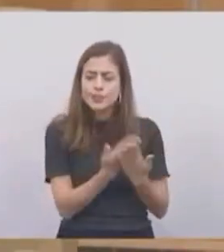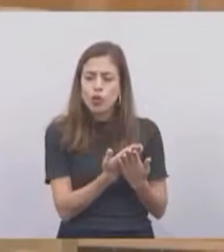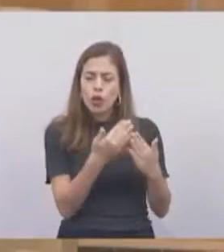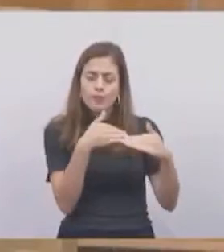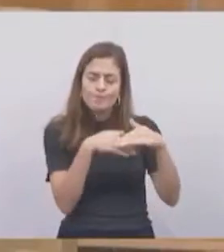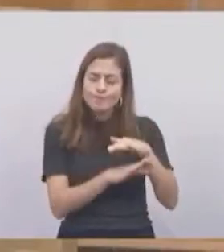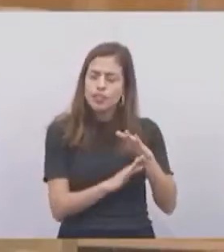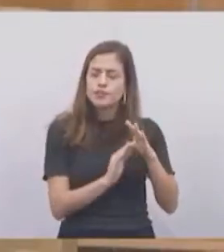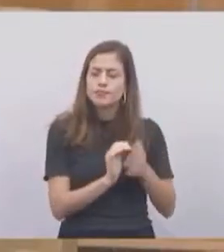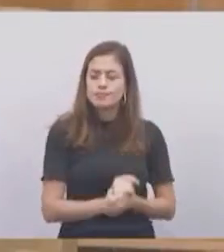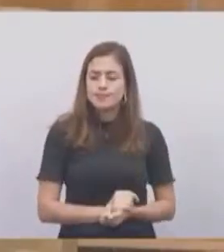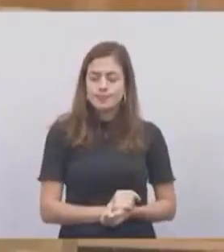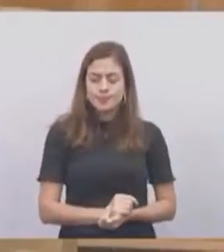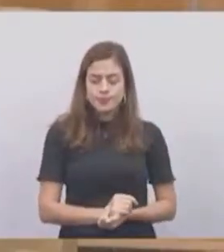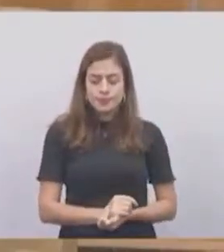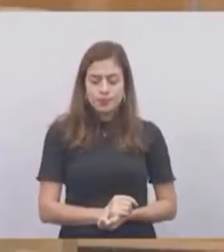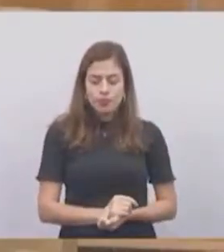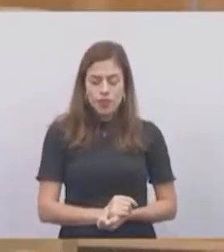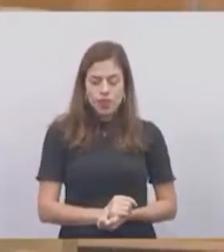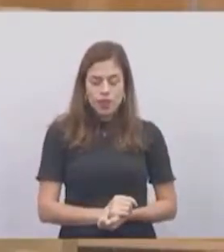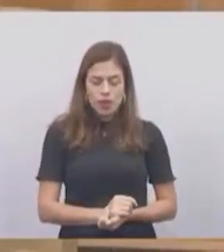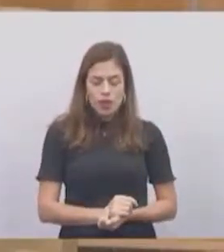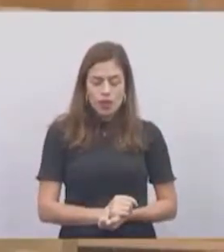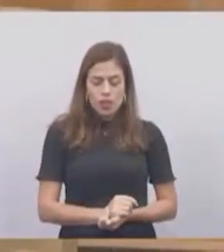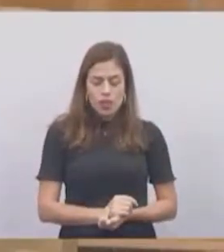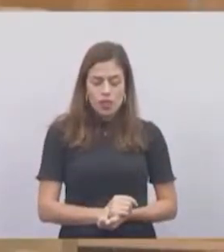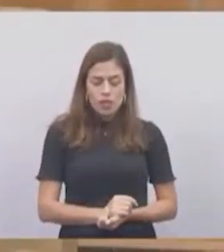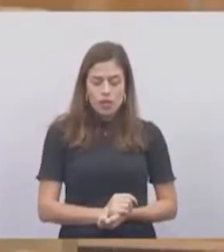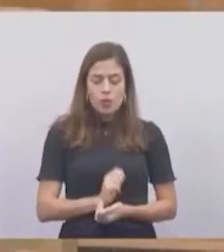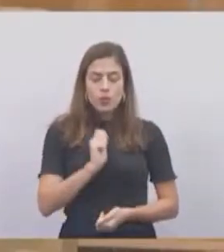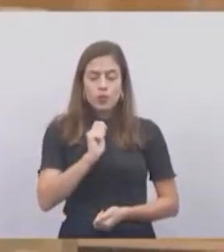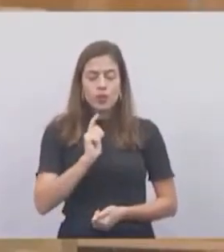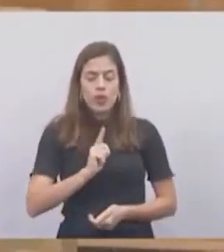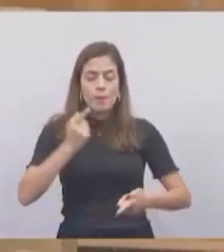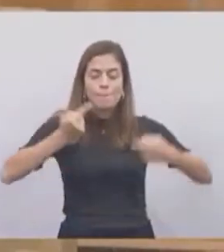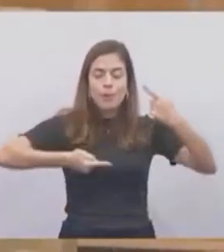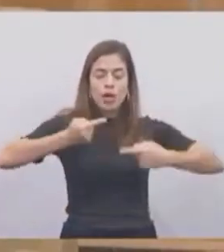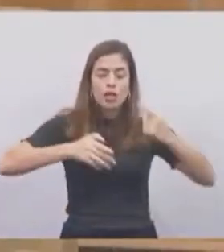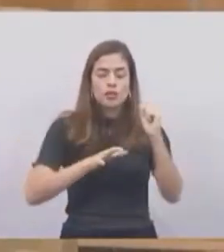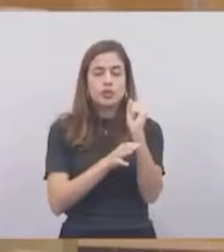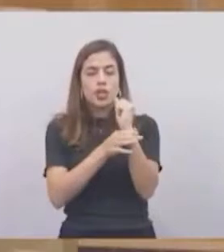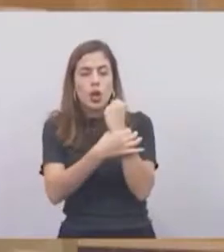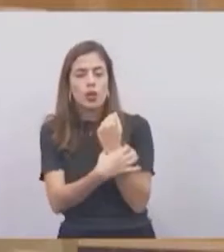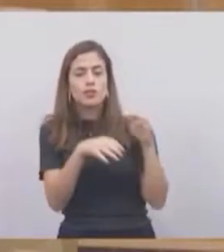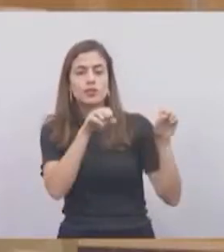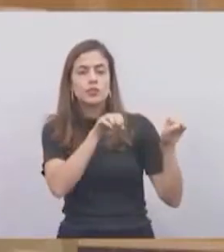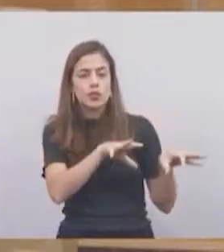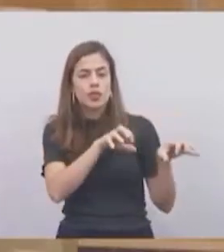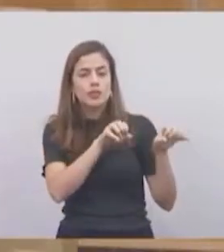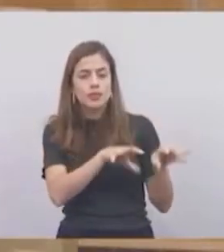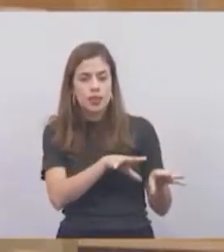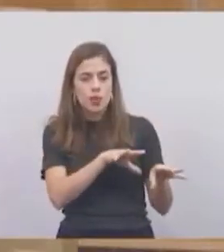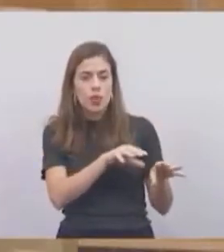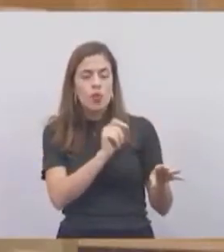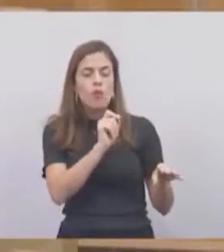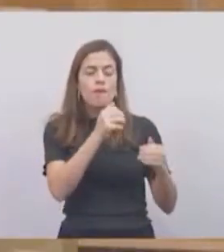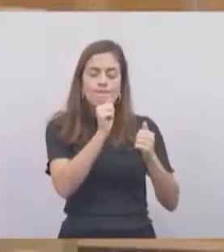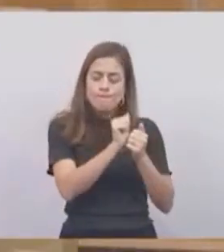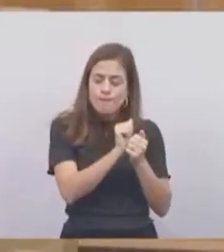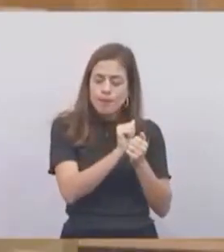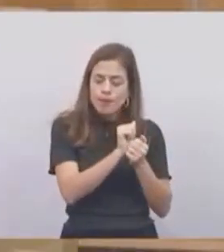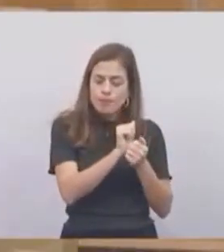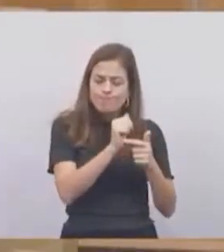Logicamente, né, o que couber as políticas de segurança e educação, as suas